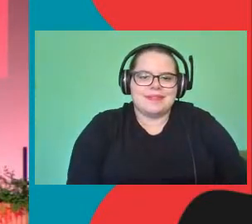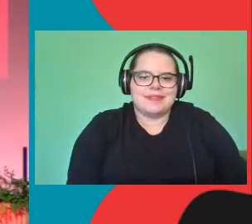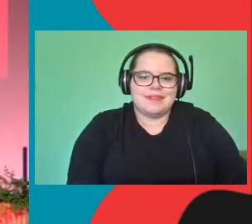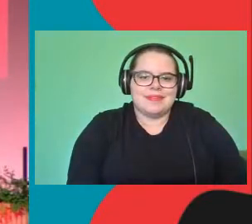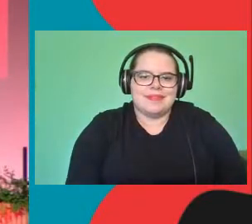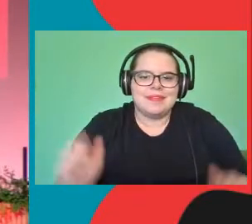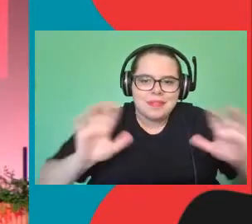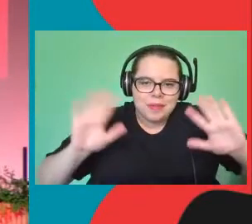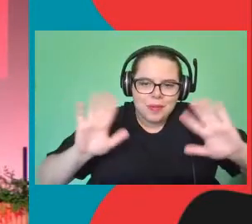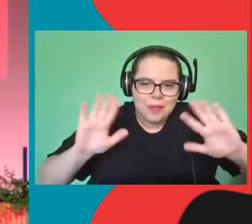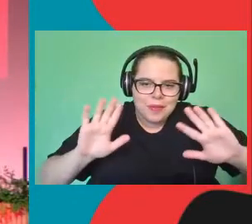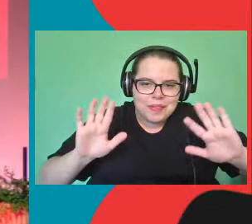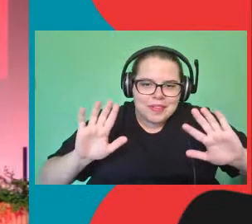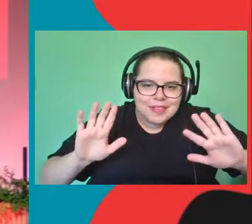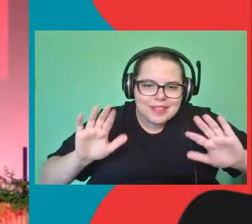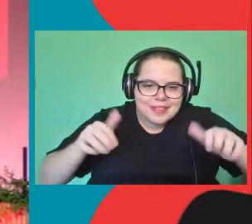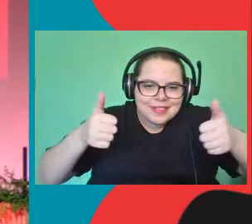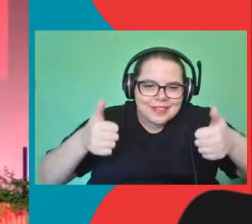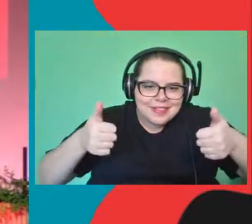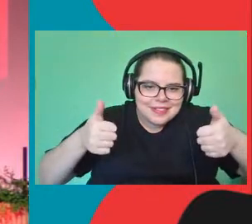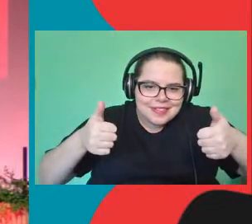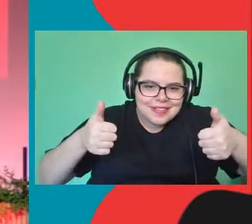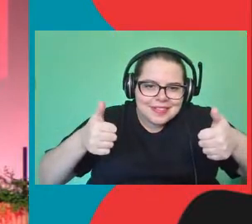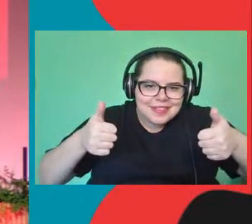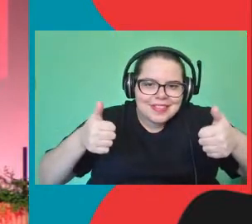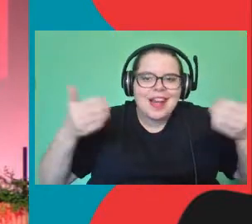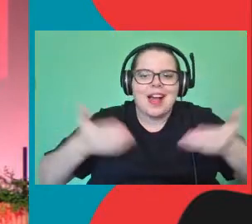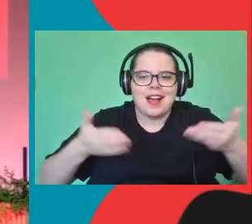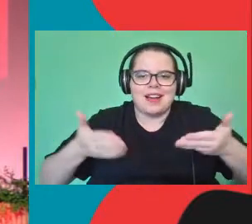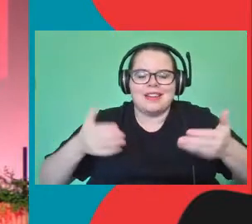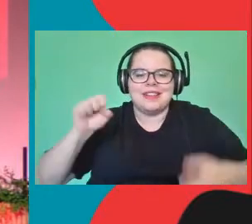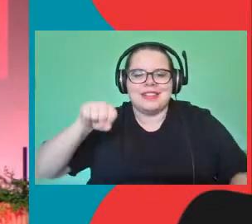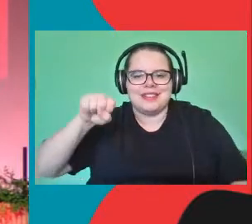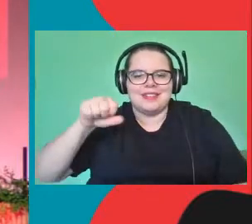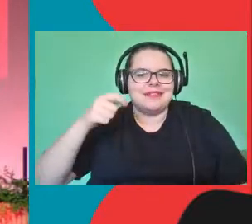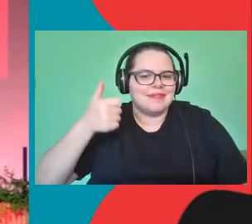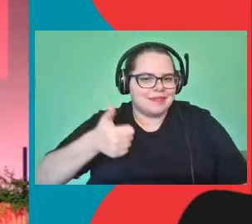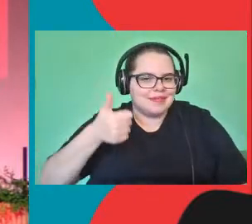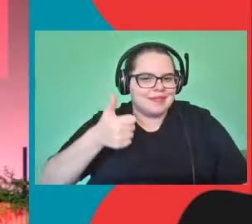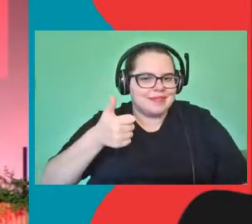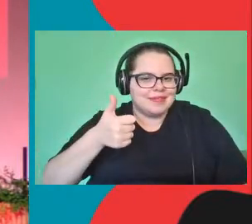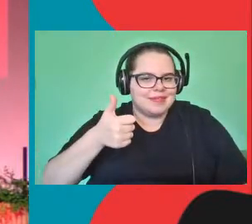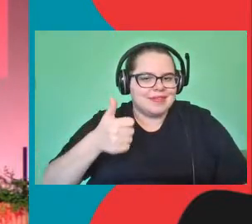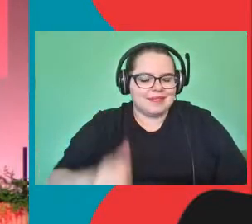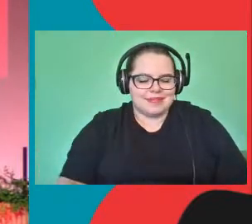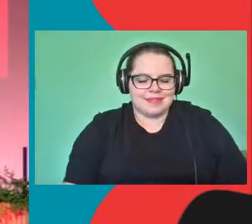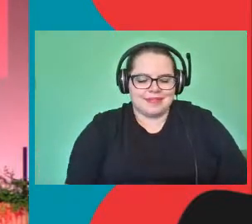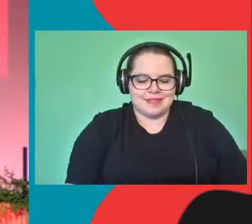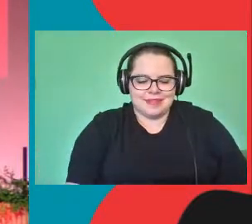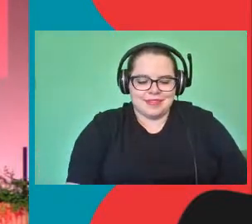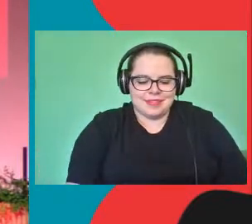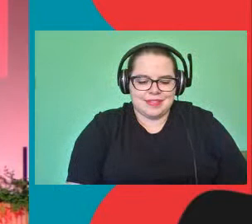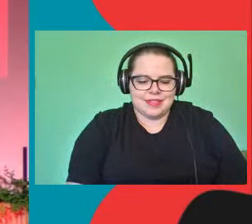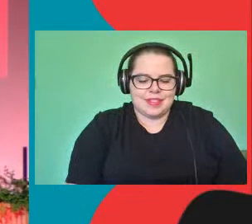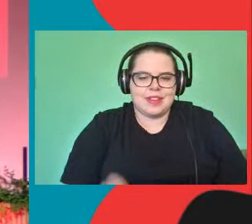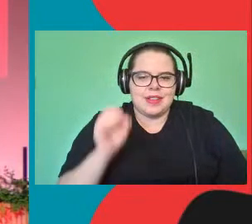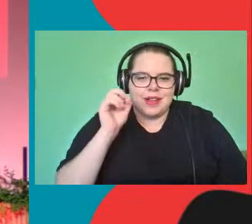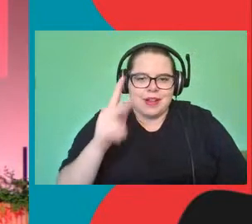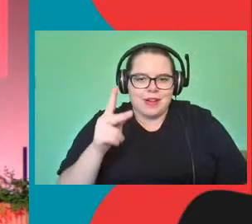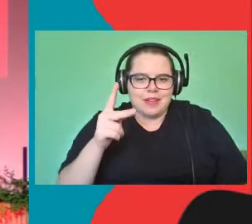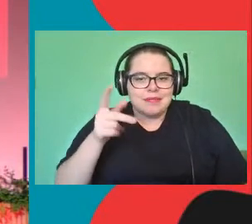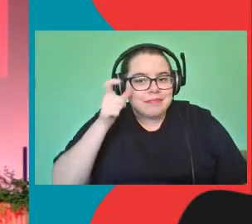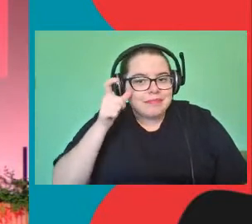Pessoal, oi? Todo mundo? Vamos lá. Todo mundo ok? Todo mundo aqui?